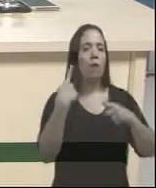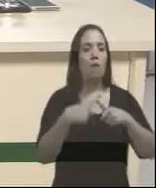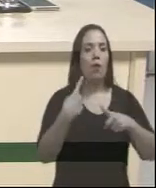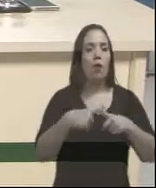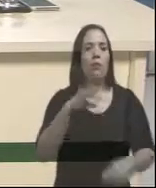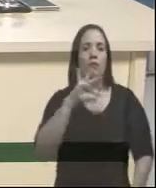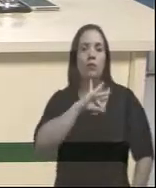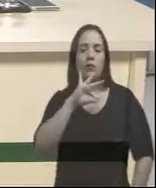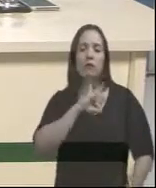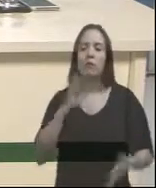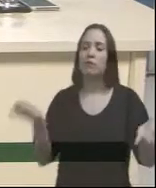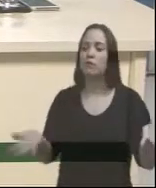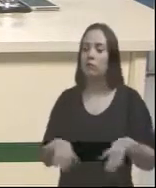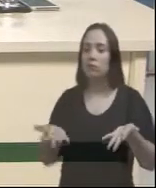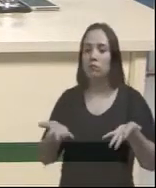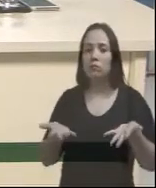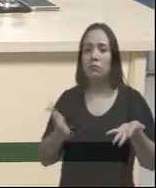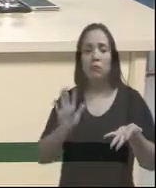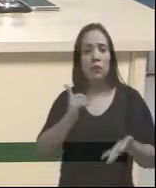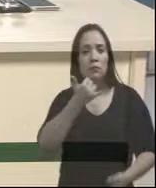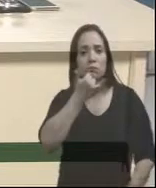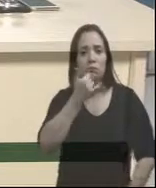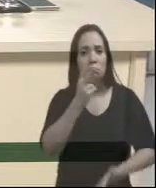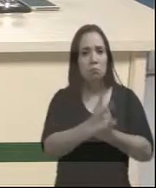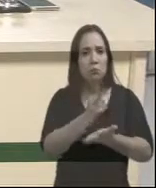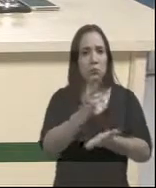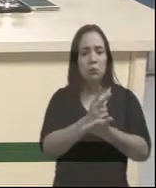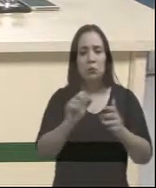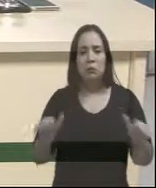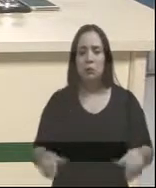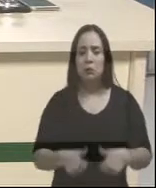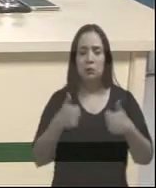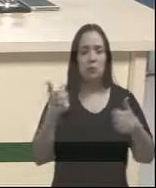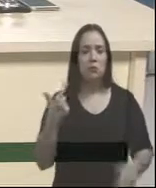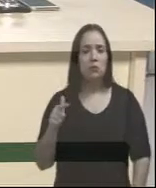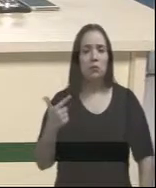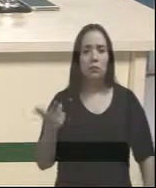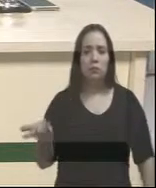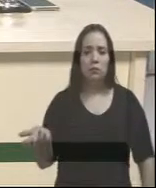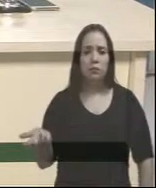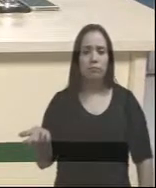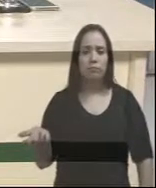policial teria estímulo. E, deputado, não houve resultado nenhum.